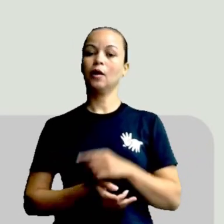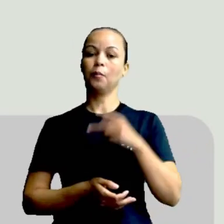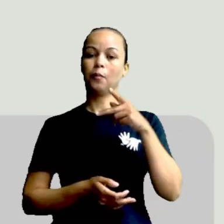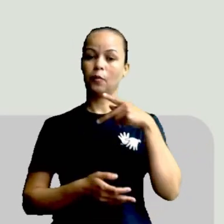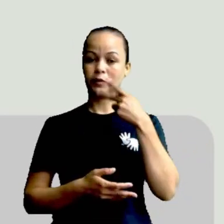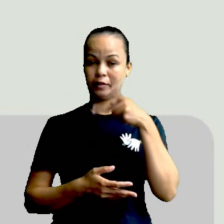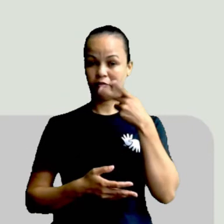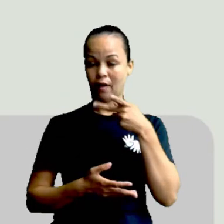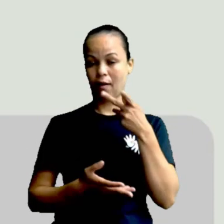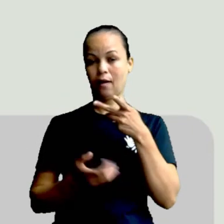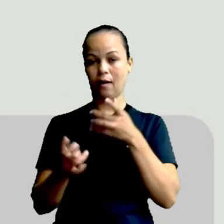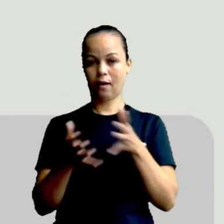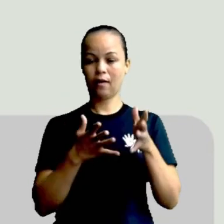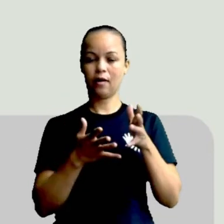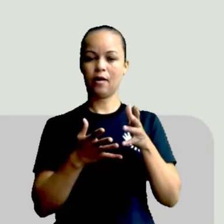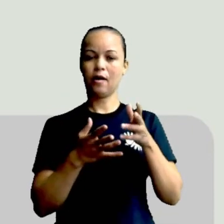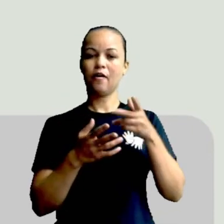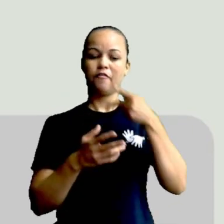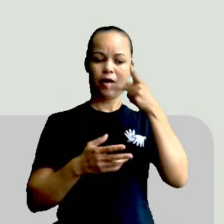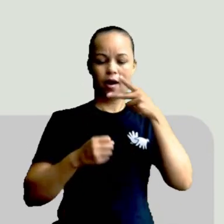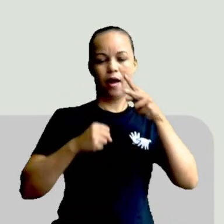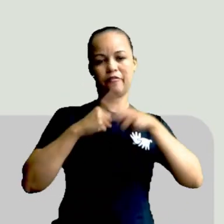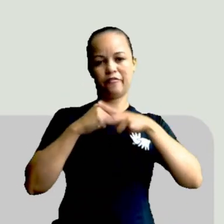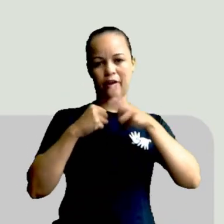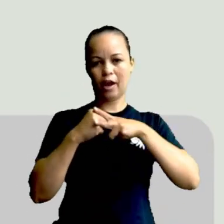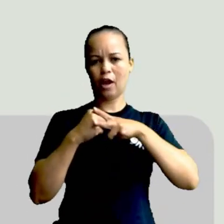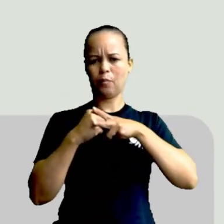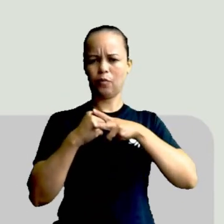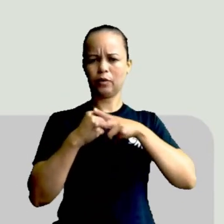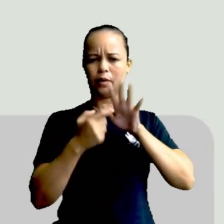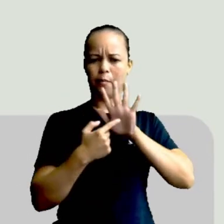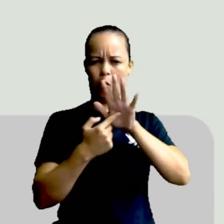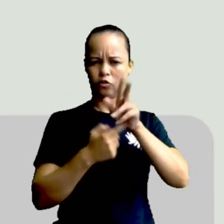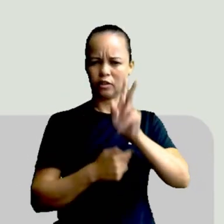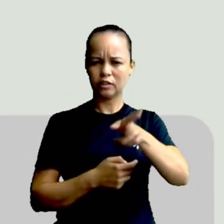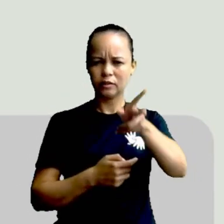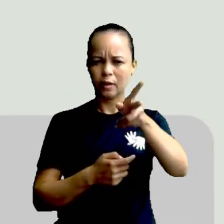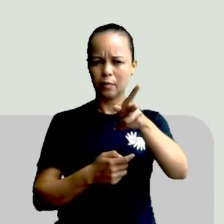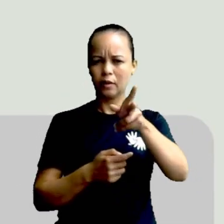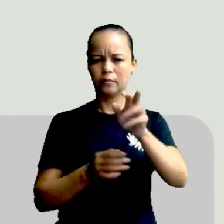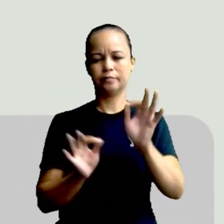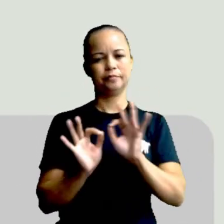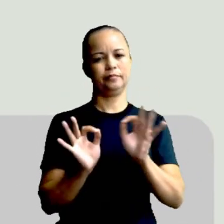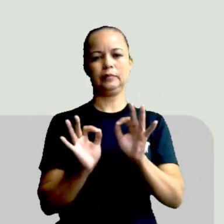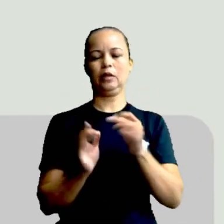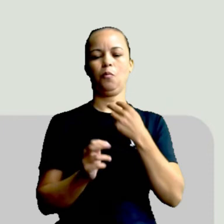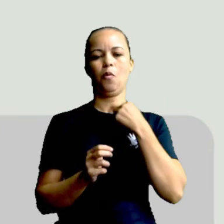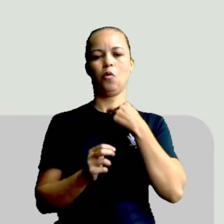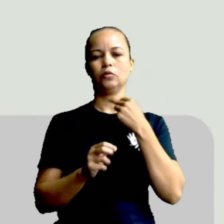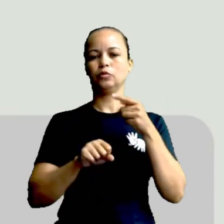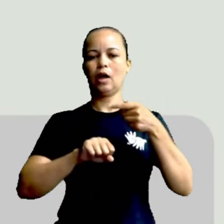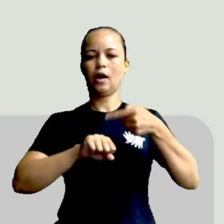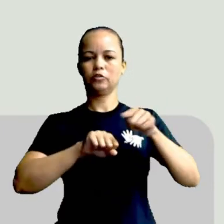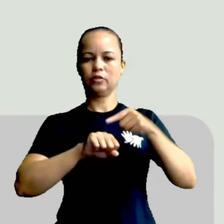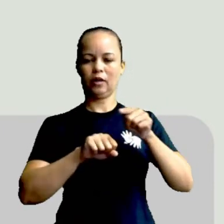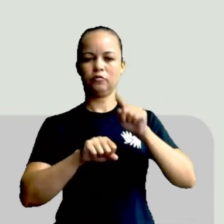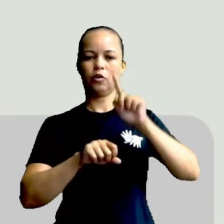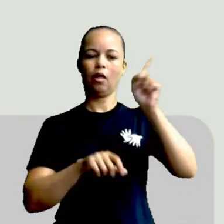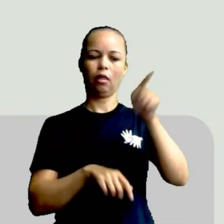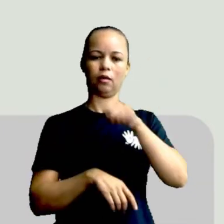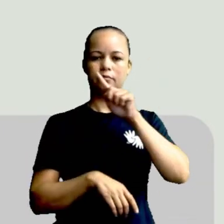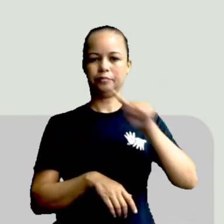falar falar é verbo é verbo que indica destino não então não posso usar crase a gente já